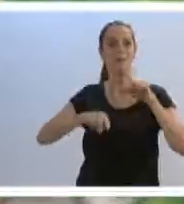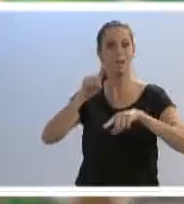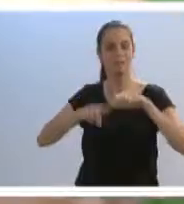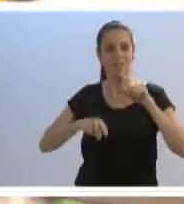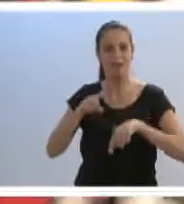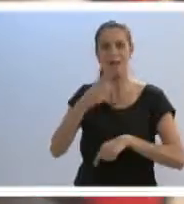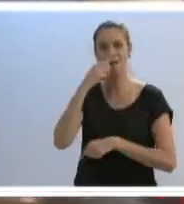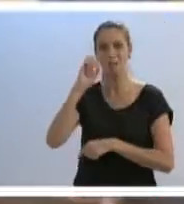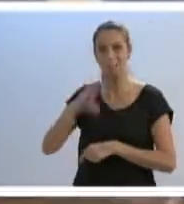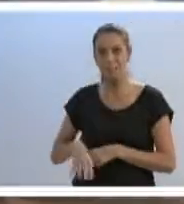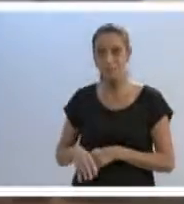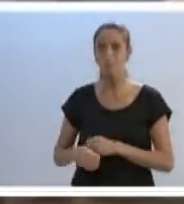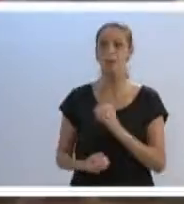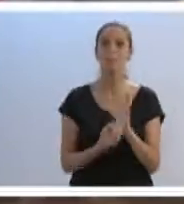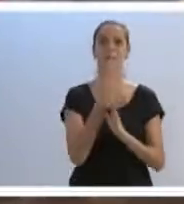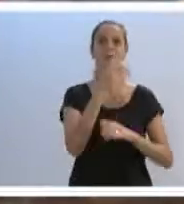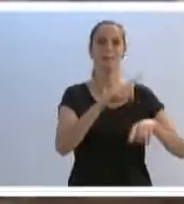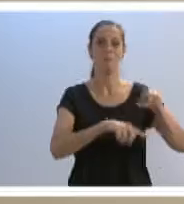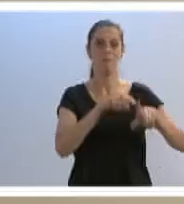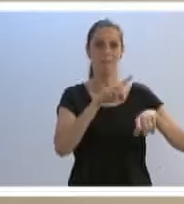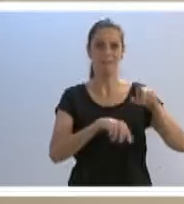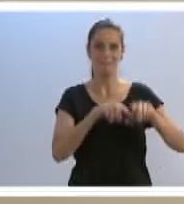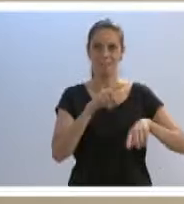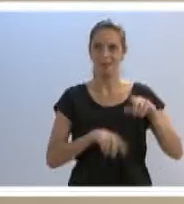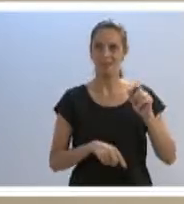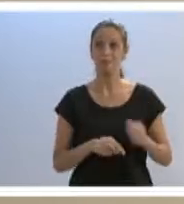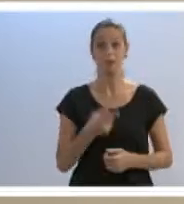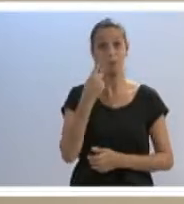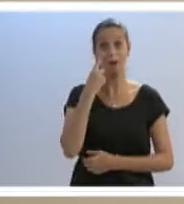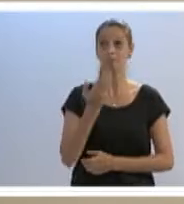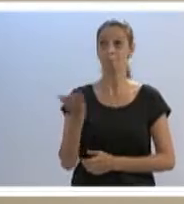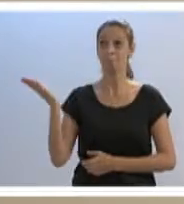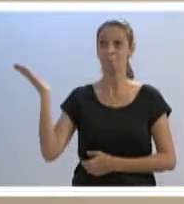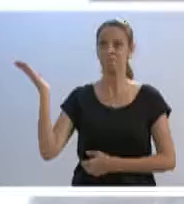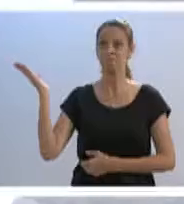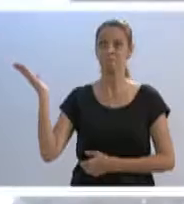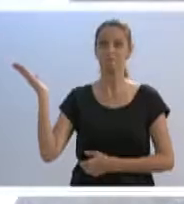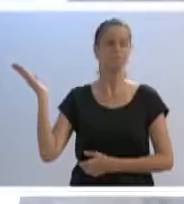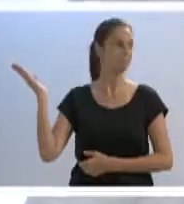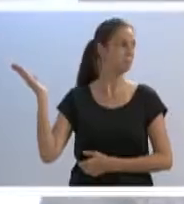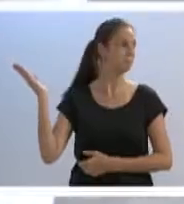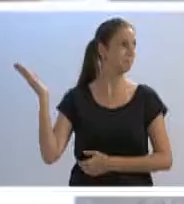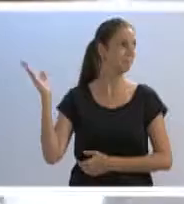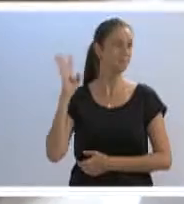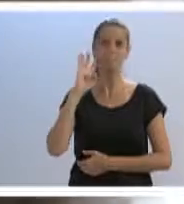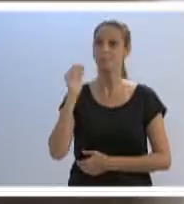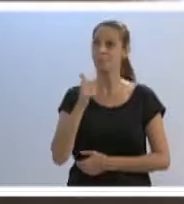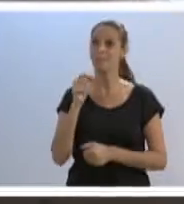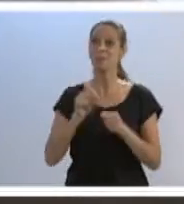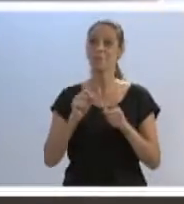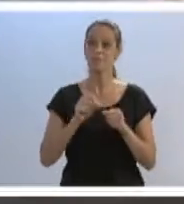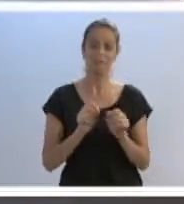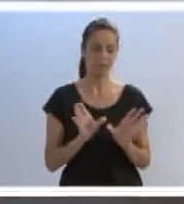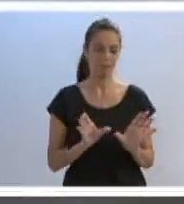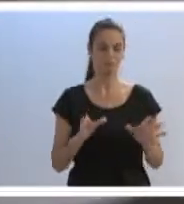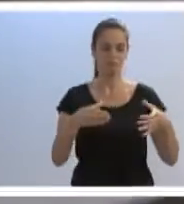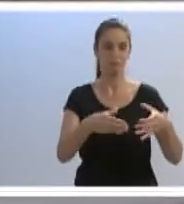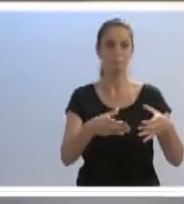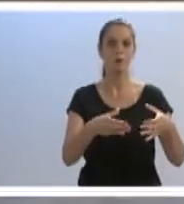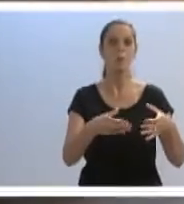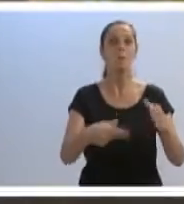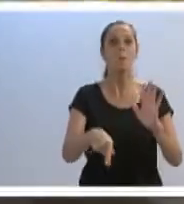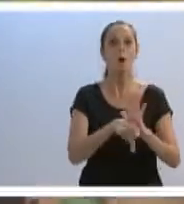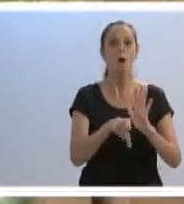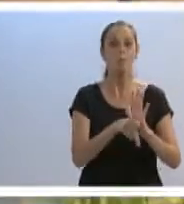resíduos gerados no restaurante e levados para Carbo Brasil são transformados em materiais como essas tigelas PETs, também mesas